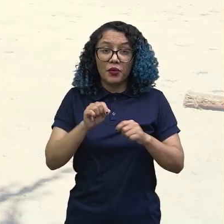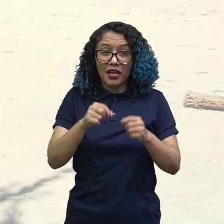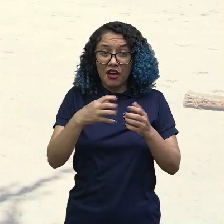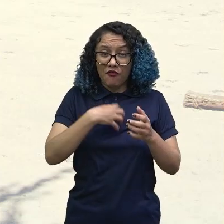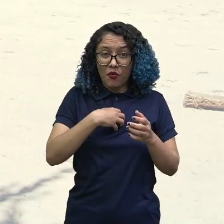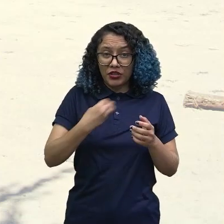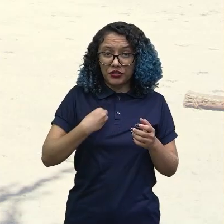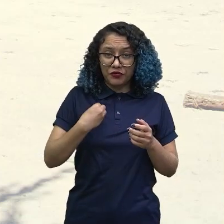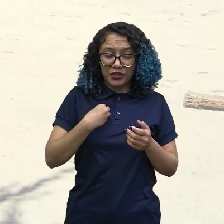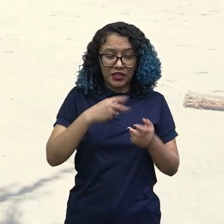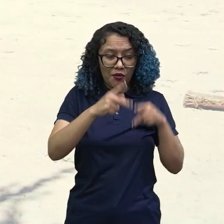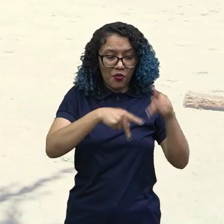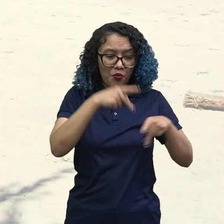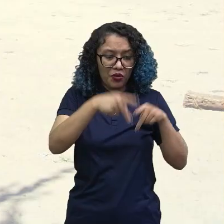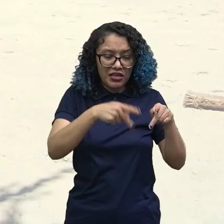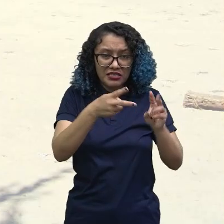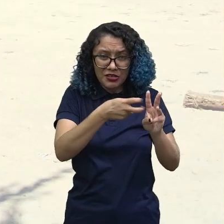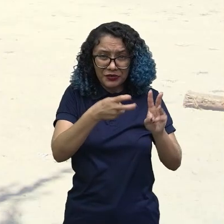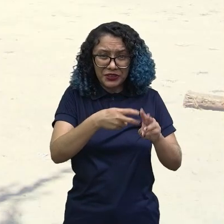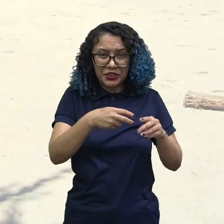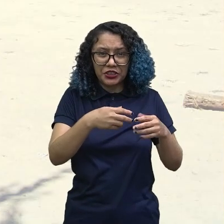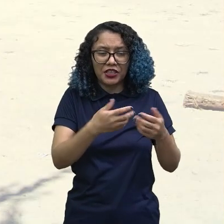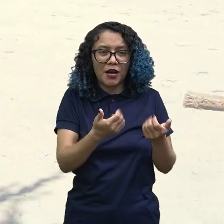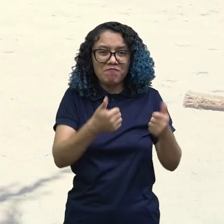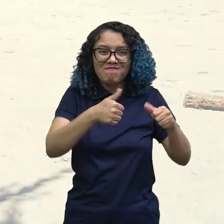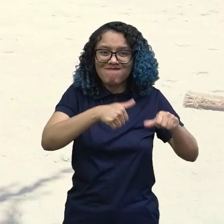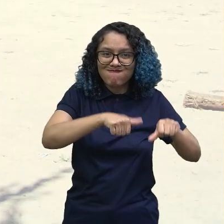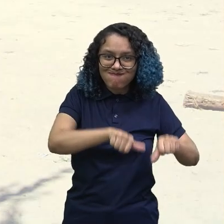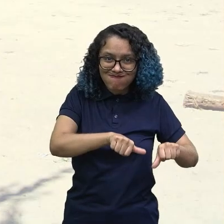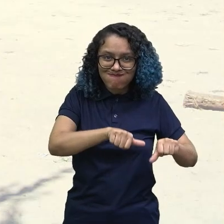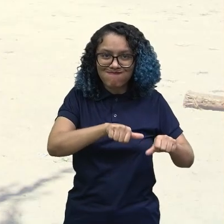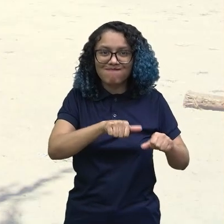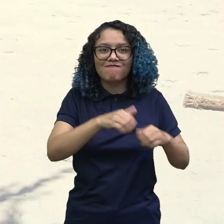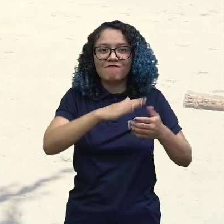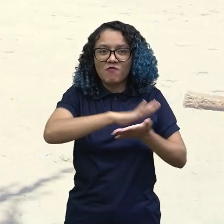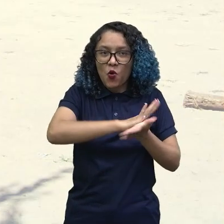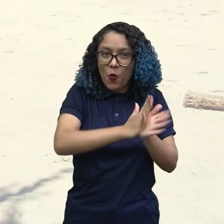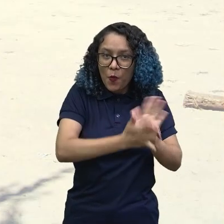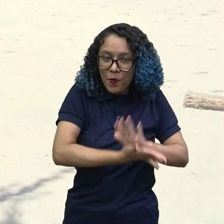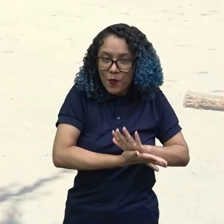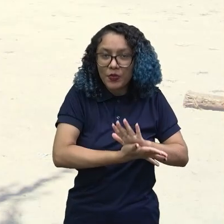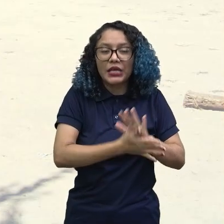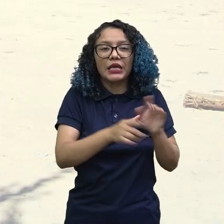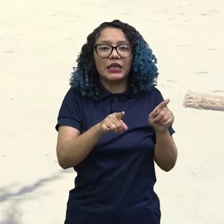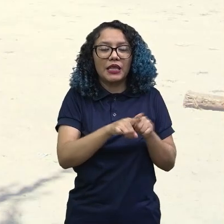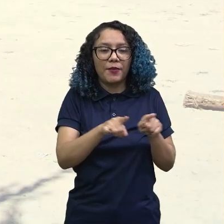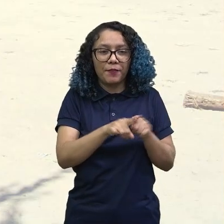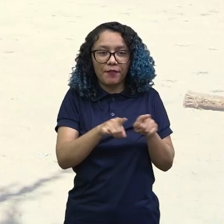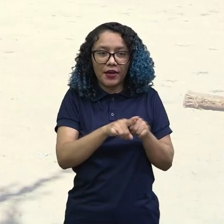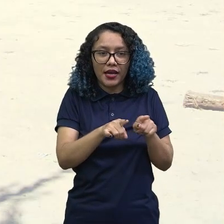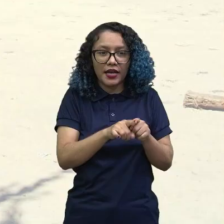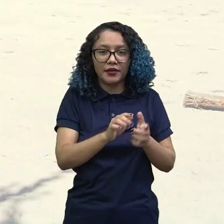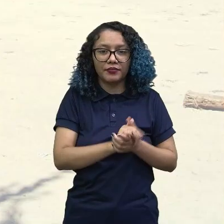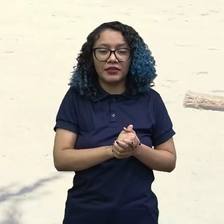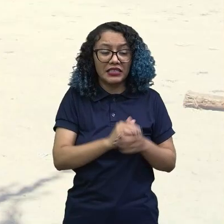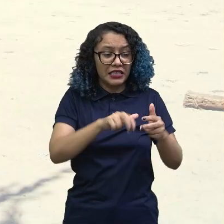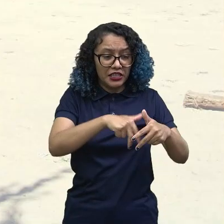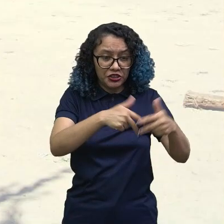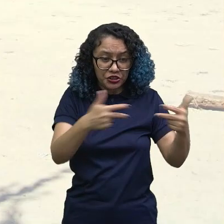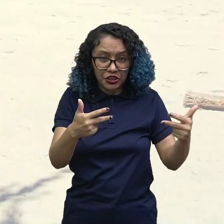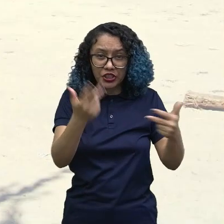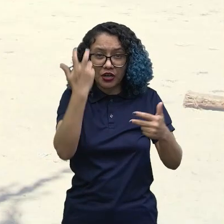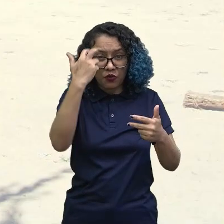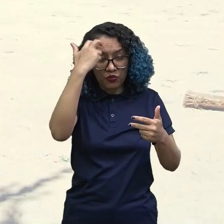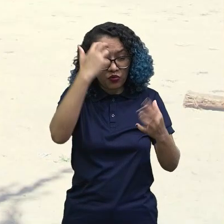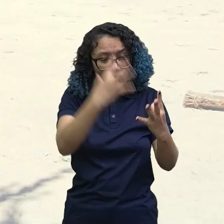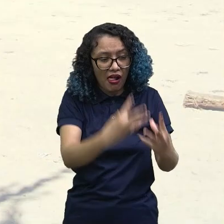indígenas, e fazer com que muitas etnias, muito dessa cultura se perdesse. No entanto, a